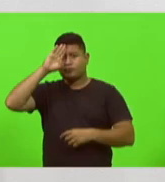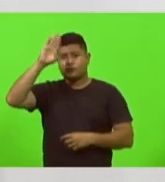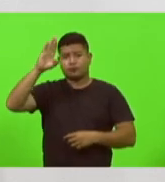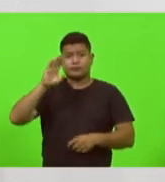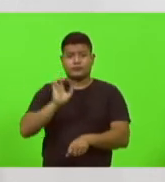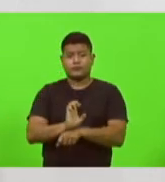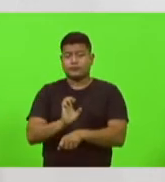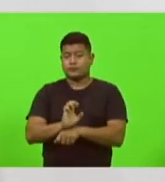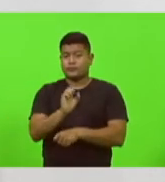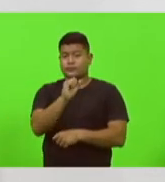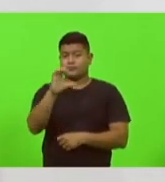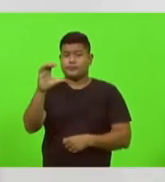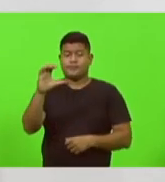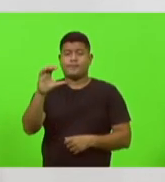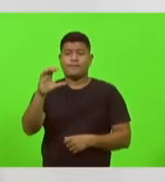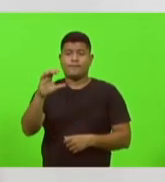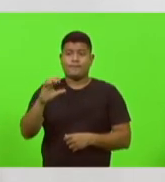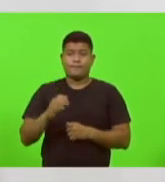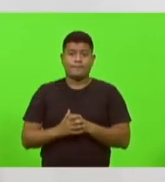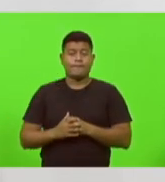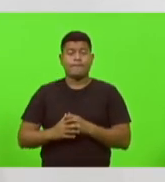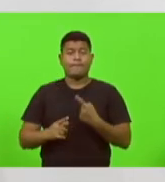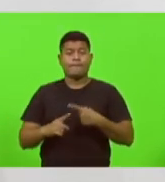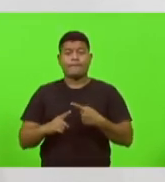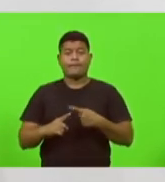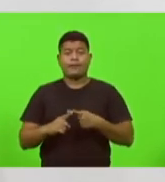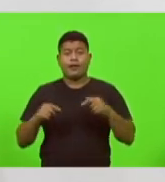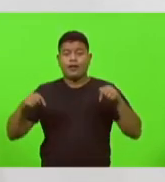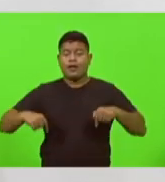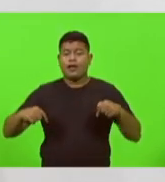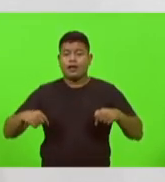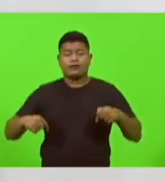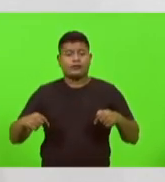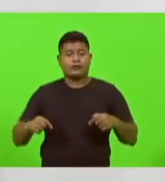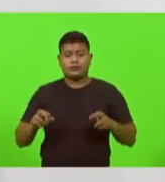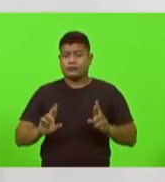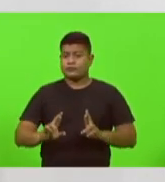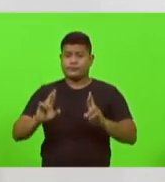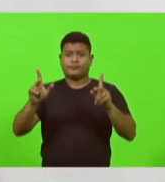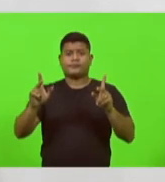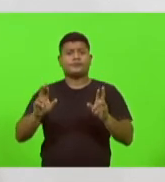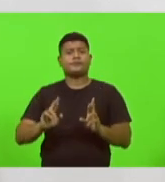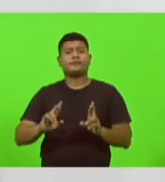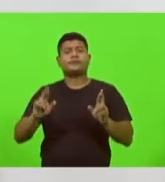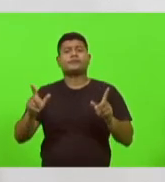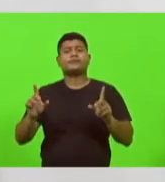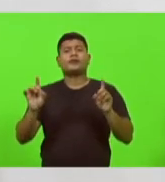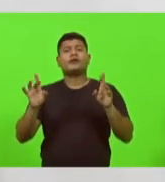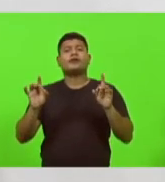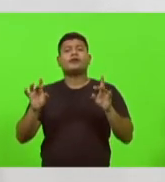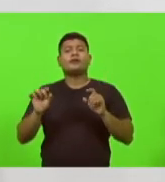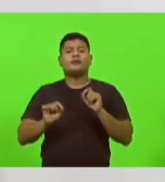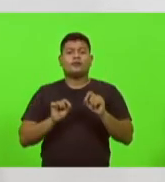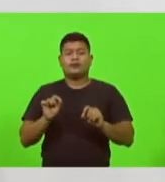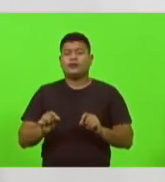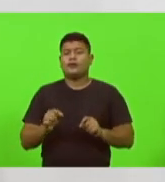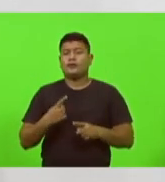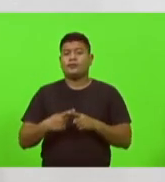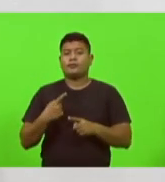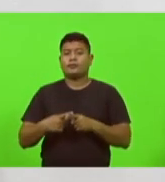Santa Catarina, porque o nosso estado é diferenciado. Diferenciado porque ele se constitui